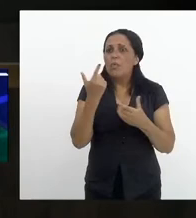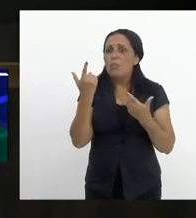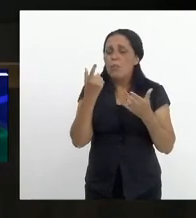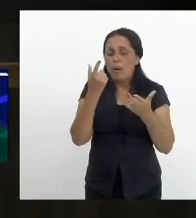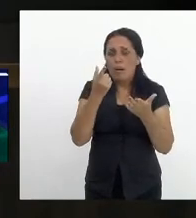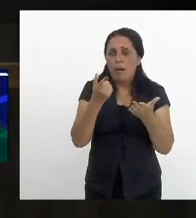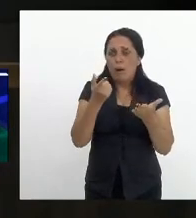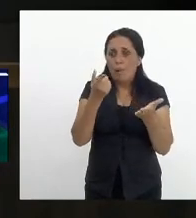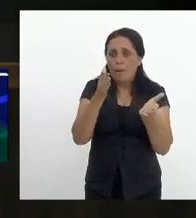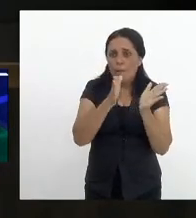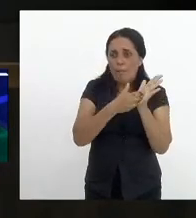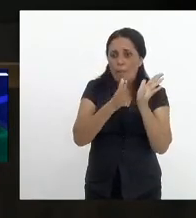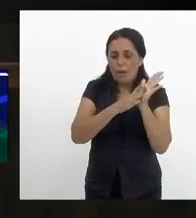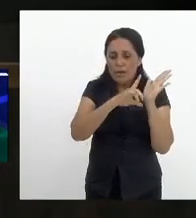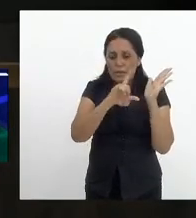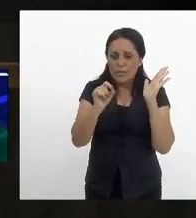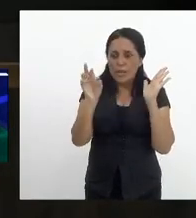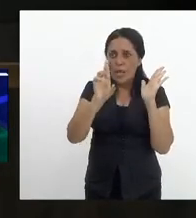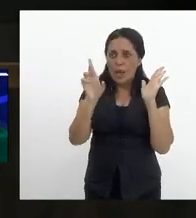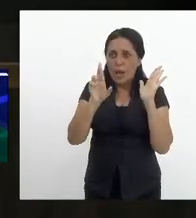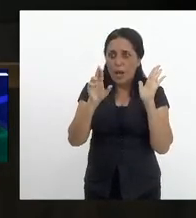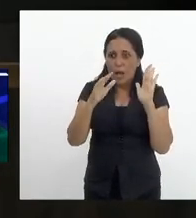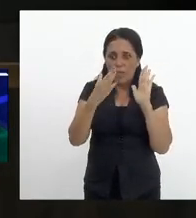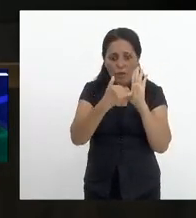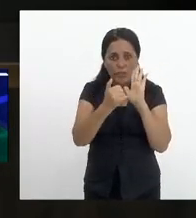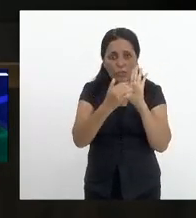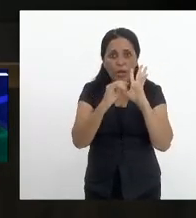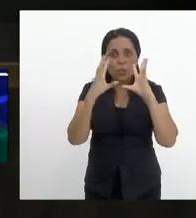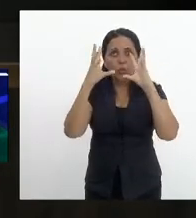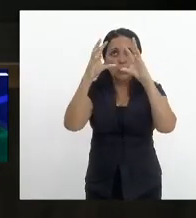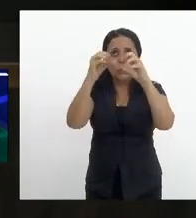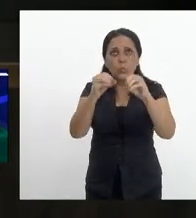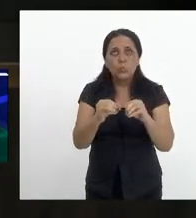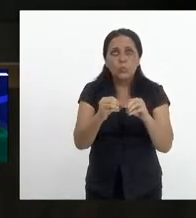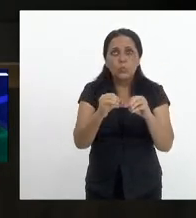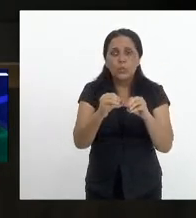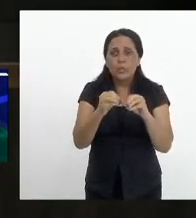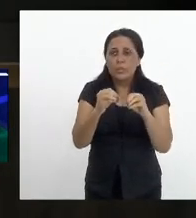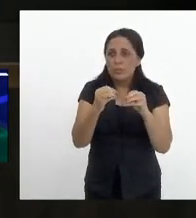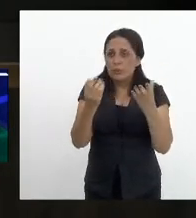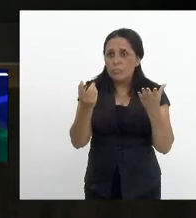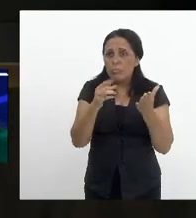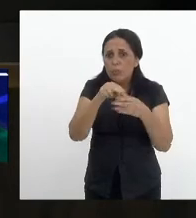proposta R$100 mais barato. Aí você vai tirar todo o equipamento da empresa que ficou aqui por conta disso?